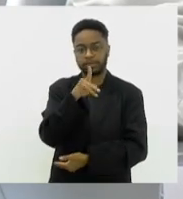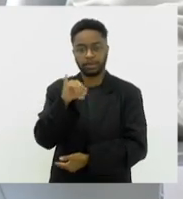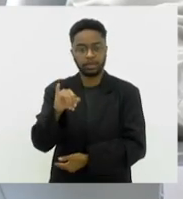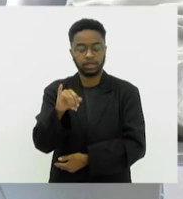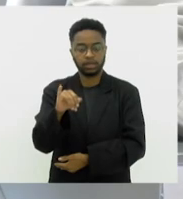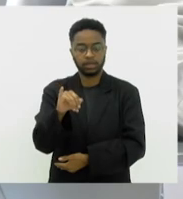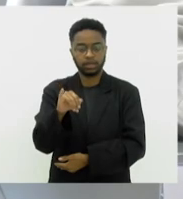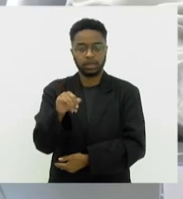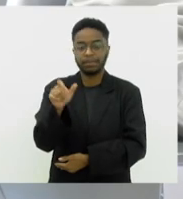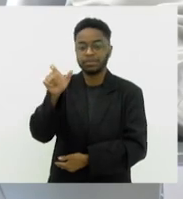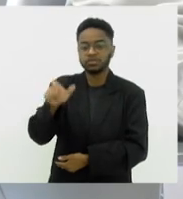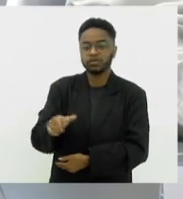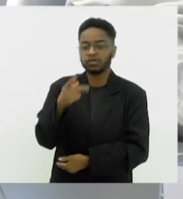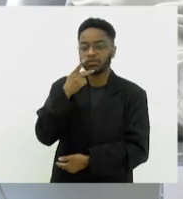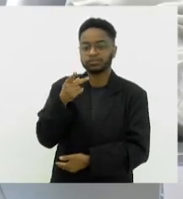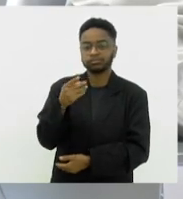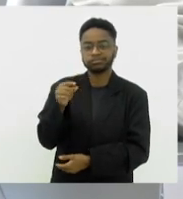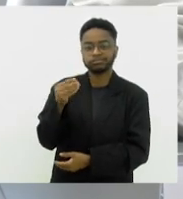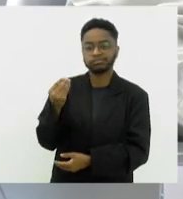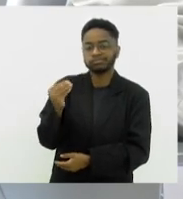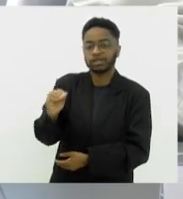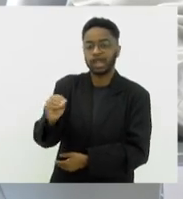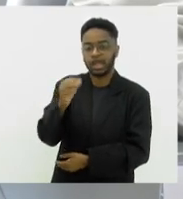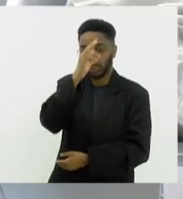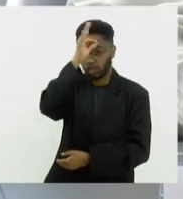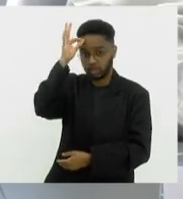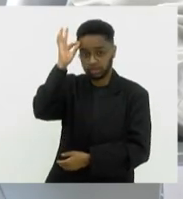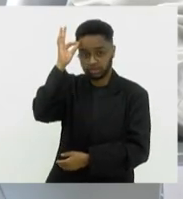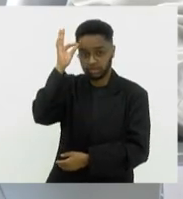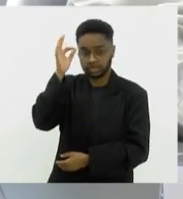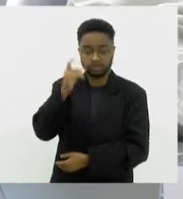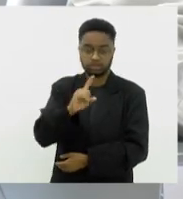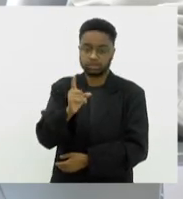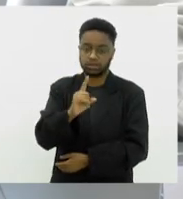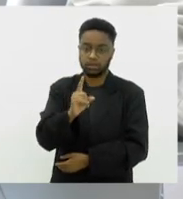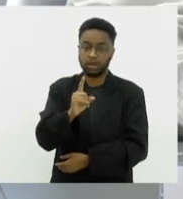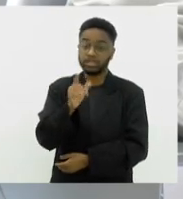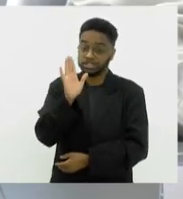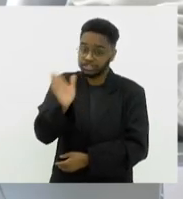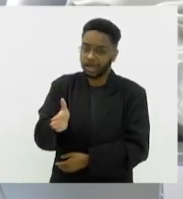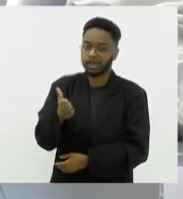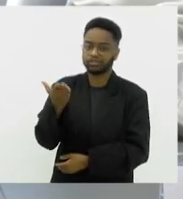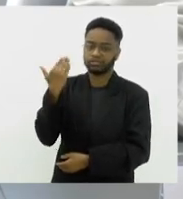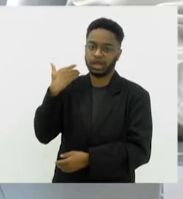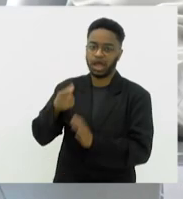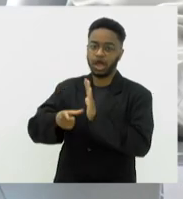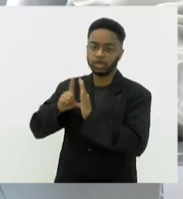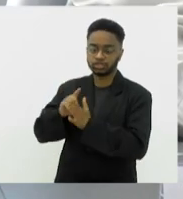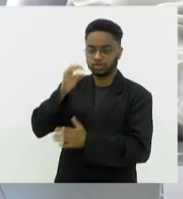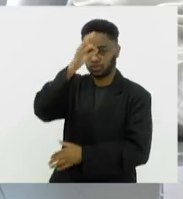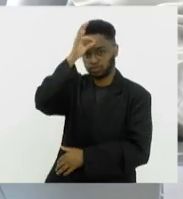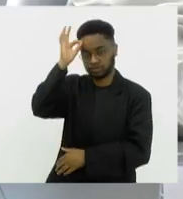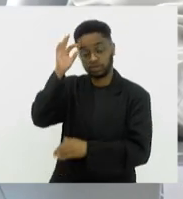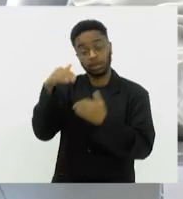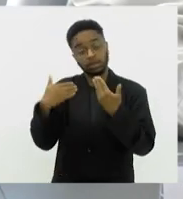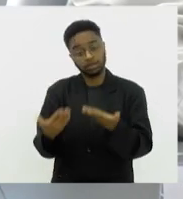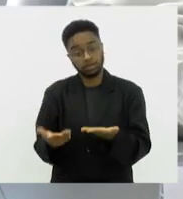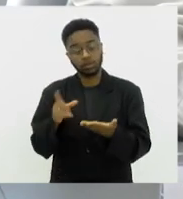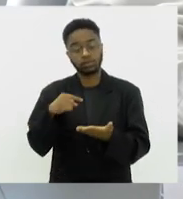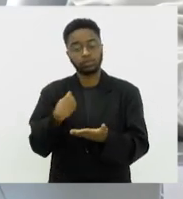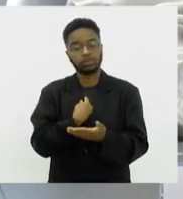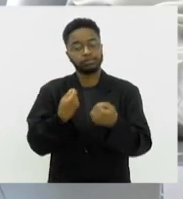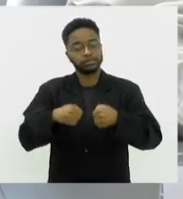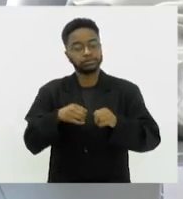foram inocentadas no processo pelo contrário Então nesse sentido é óbvio a nossa